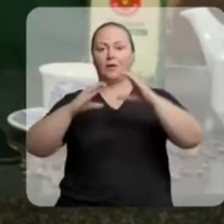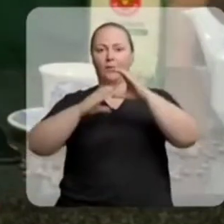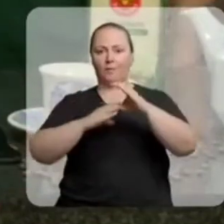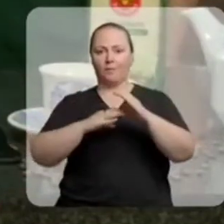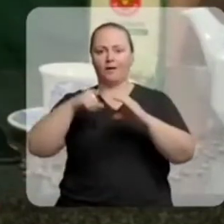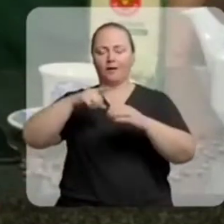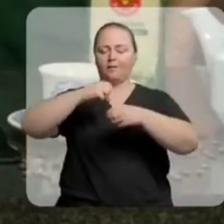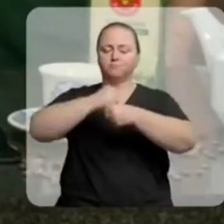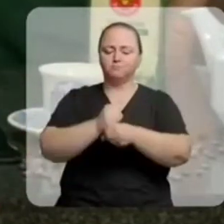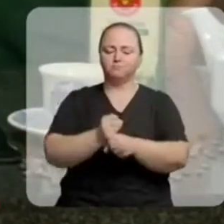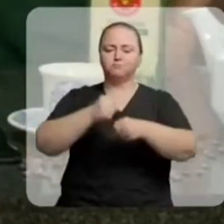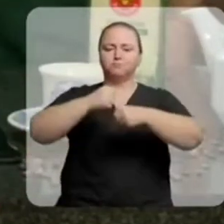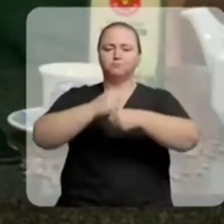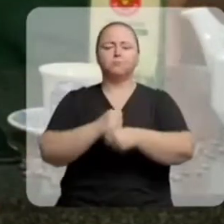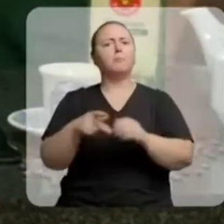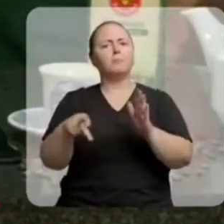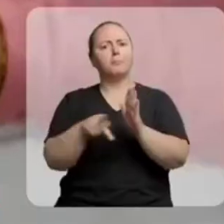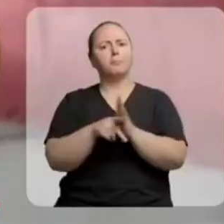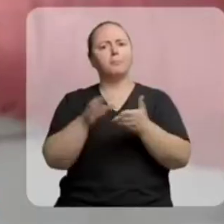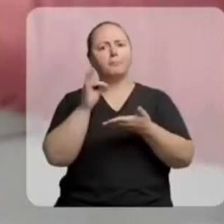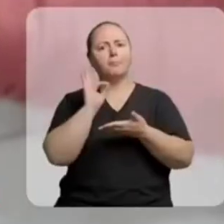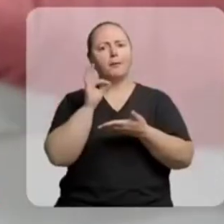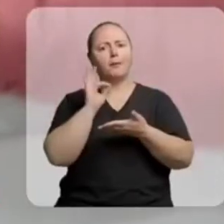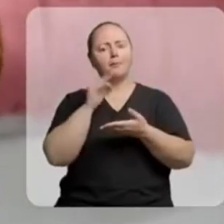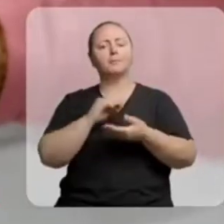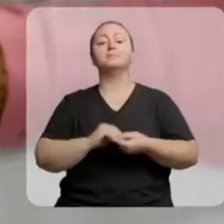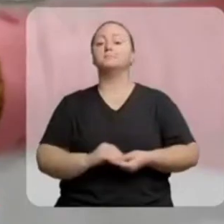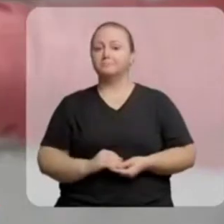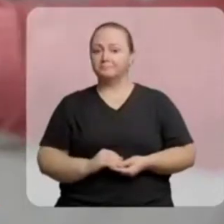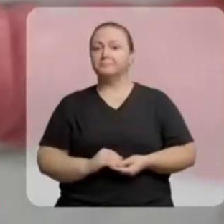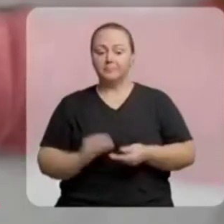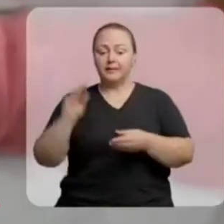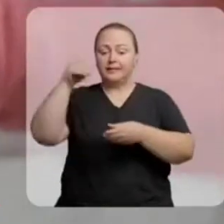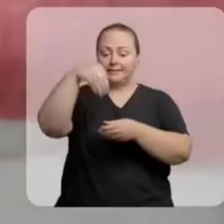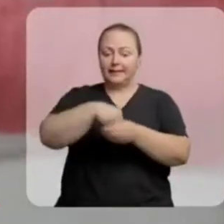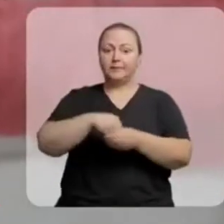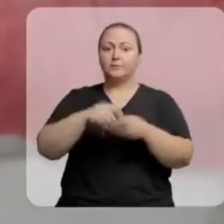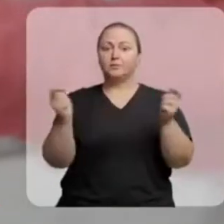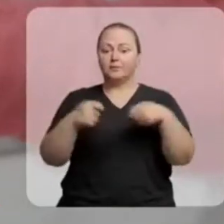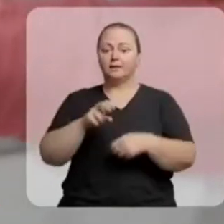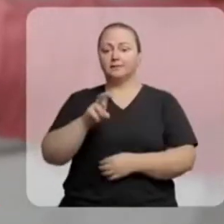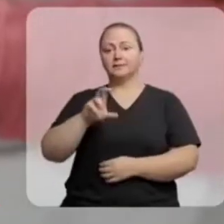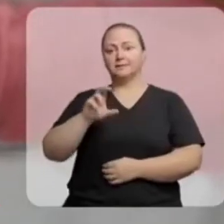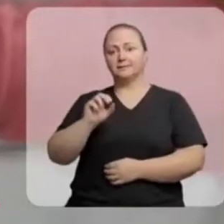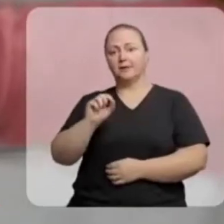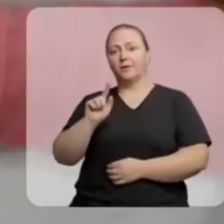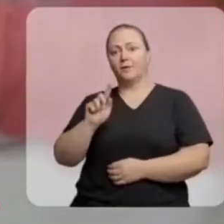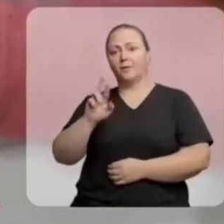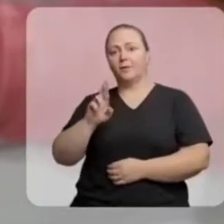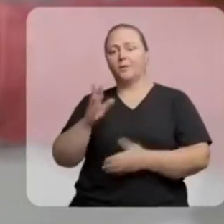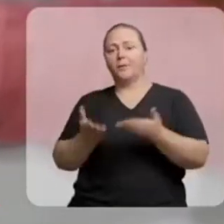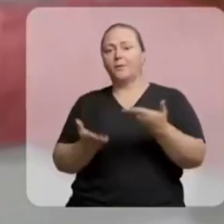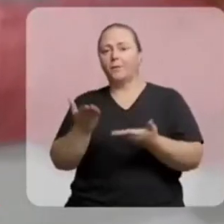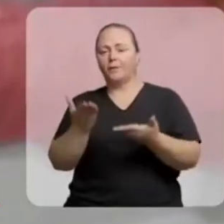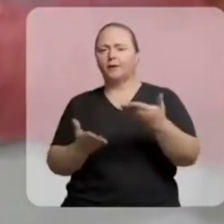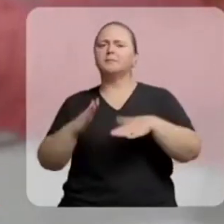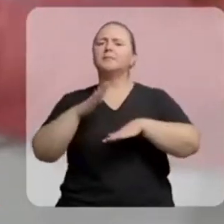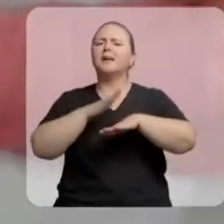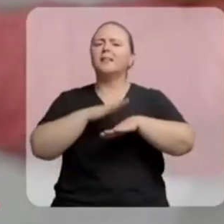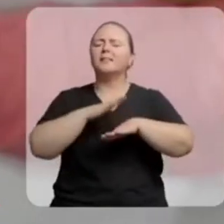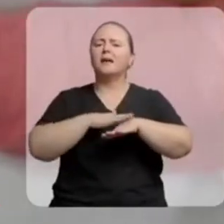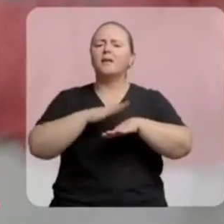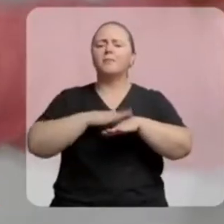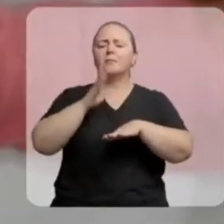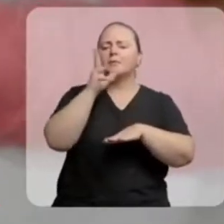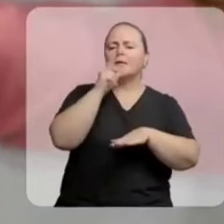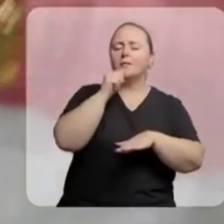Cadence, próprio para café. Ele tem capacidade de 50 gramas e o tempo para moagem depende do método que você vai